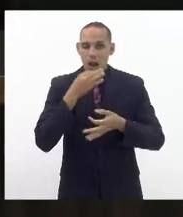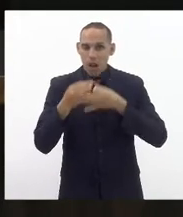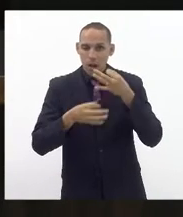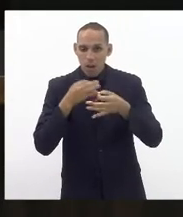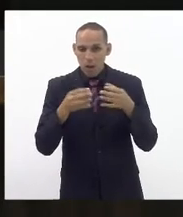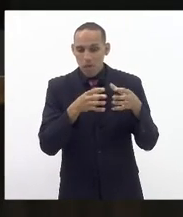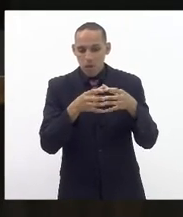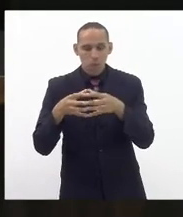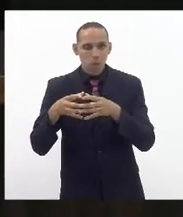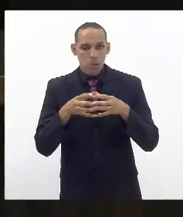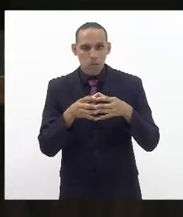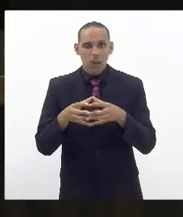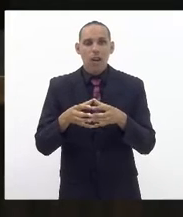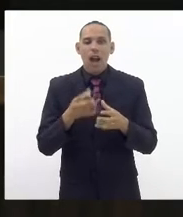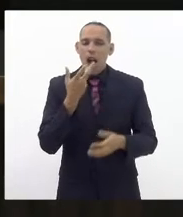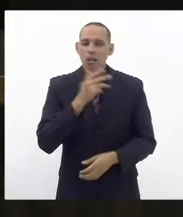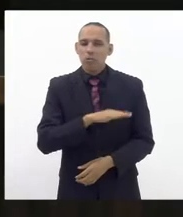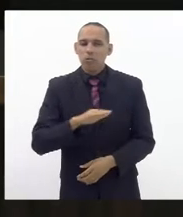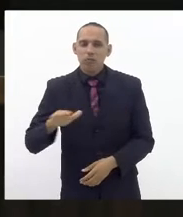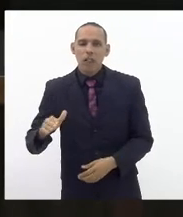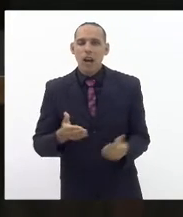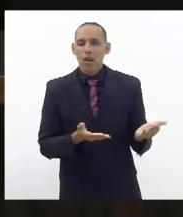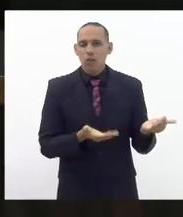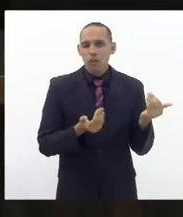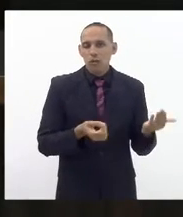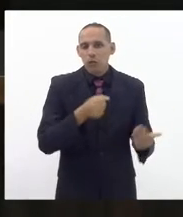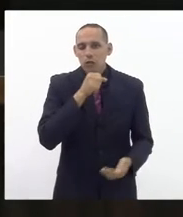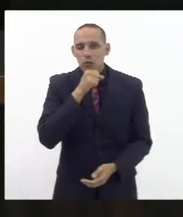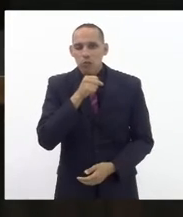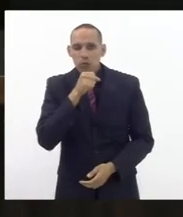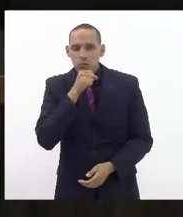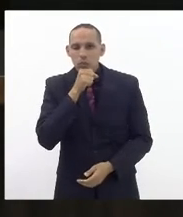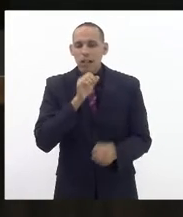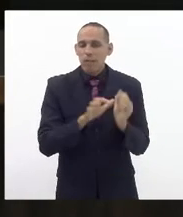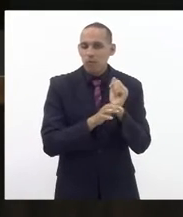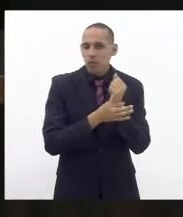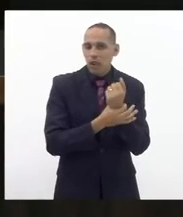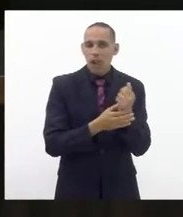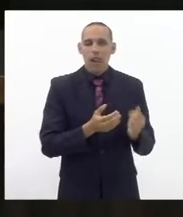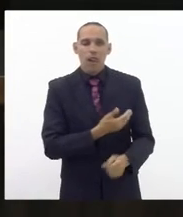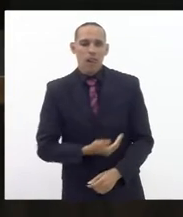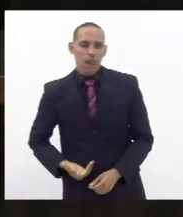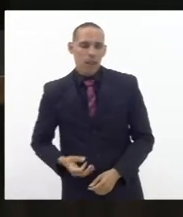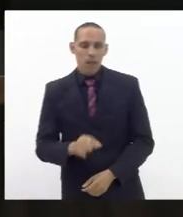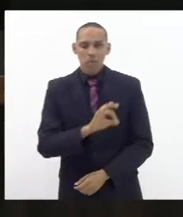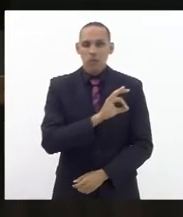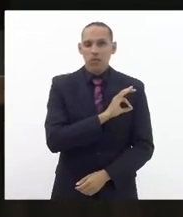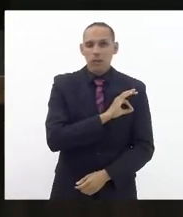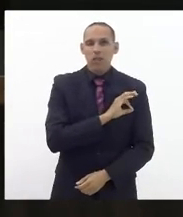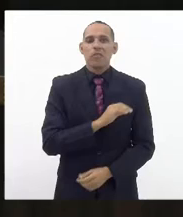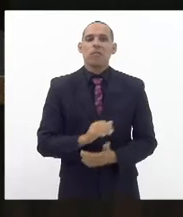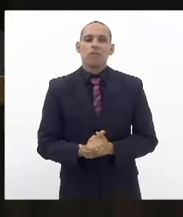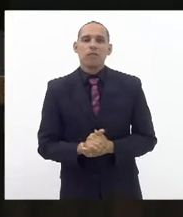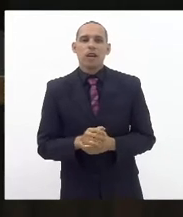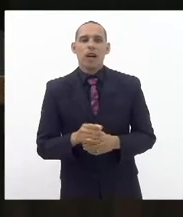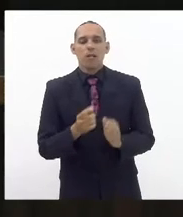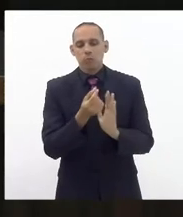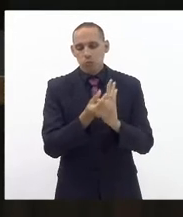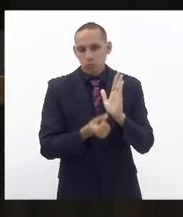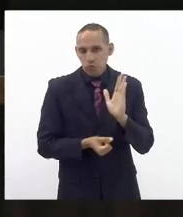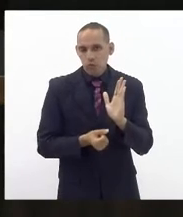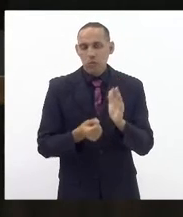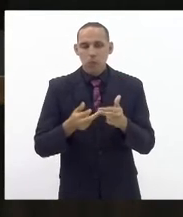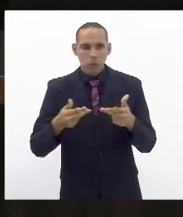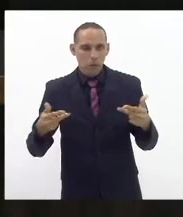Criança, Adolescente e Idoso, da Pessoa com Deficiência da Segurança Pública e Assuntos de Polícia, de Orçamento, Fiscalização Financeira e Controle.